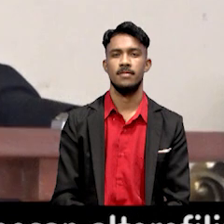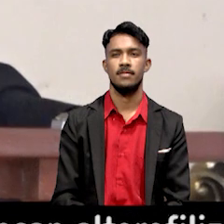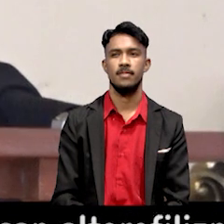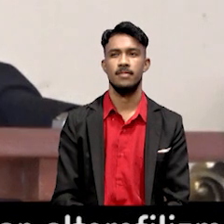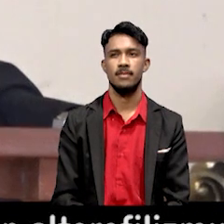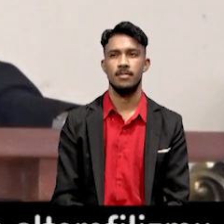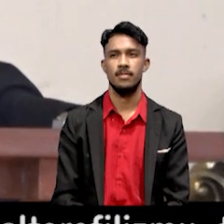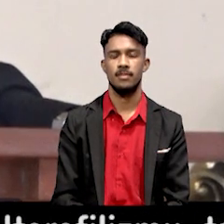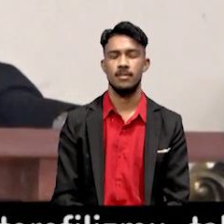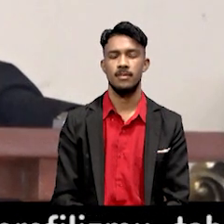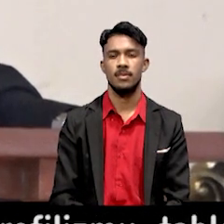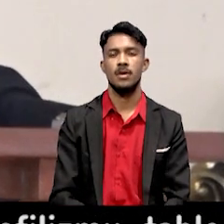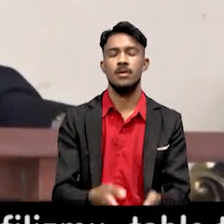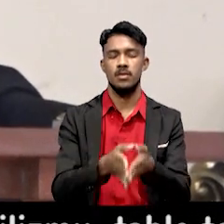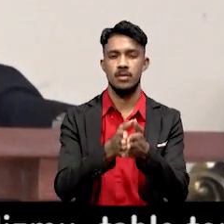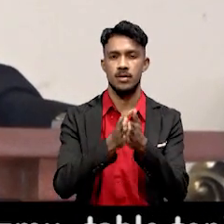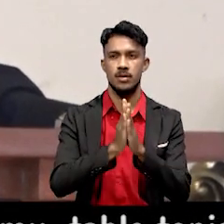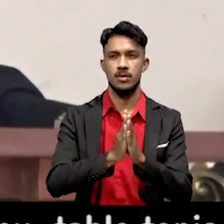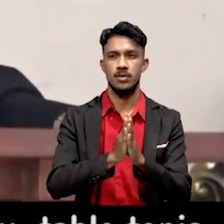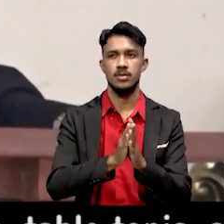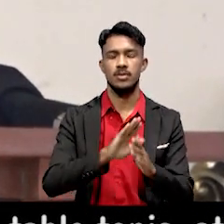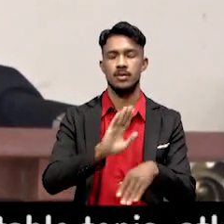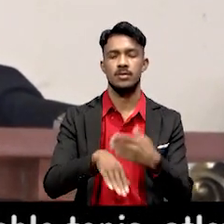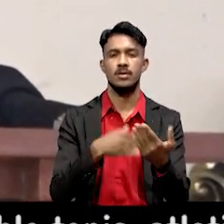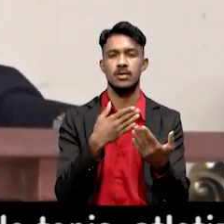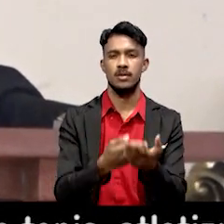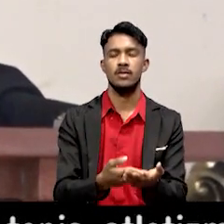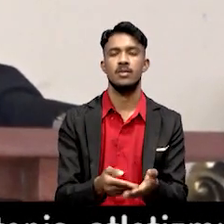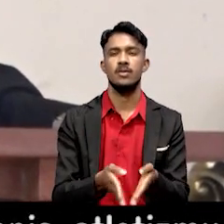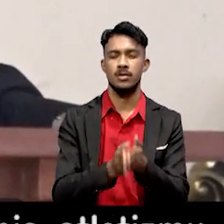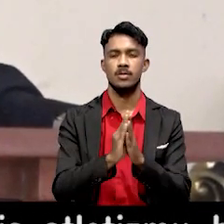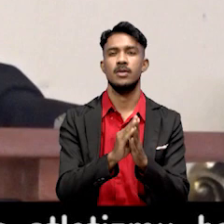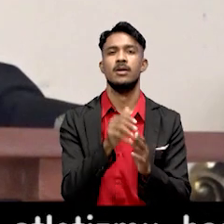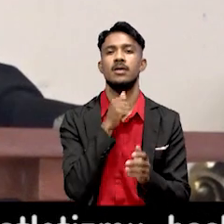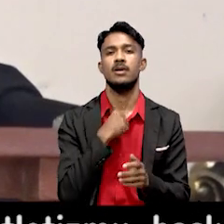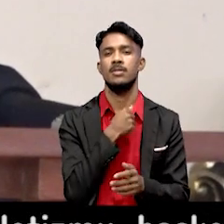E então, o russo, boa rua, vamos lá. Ida,